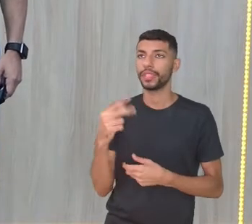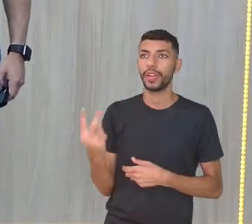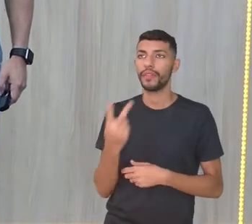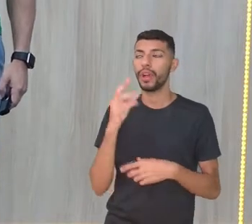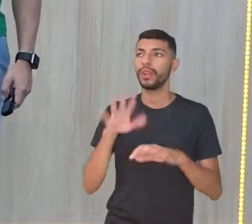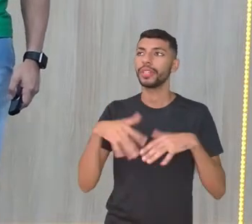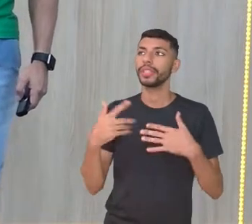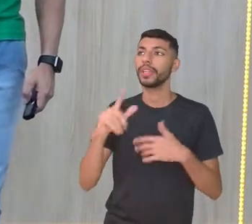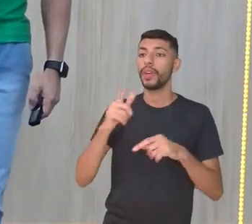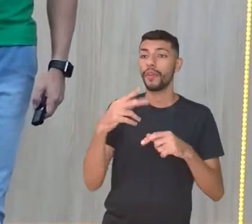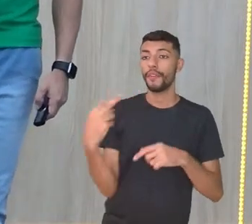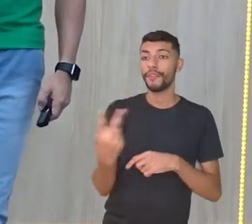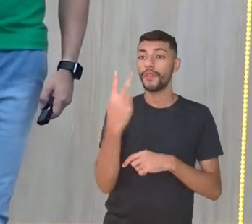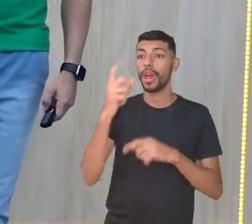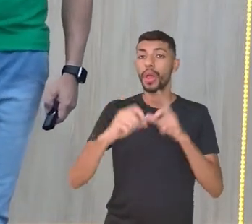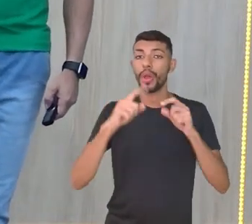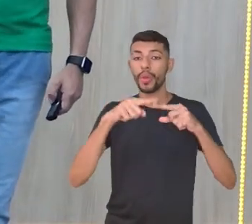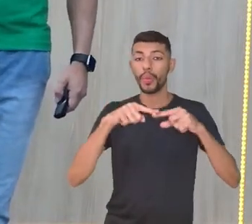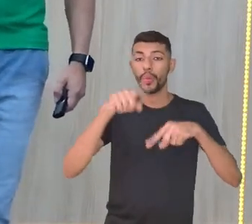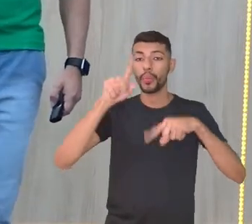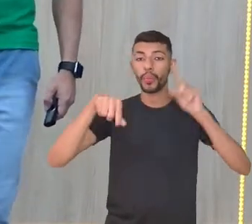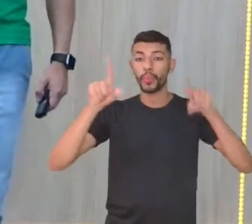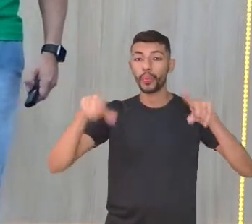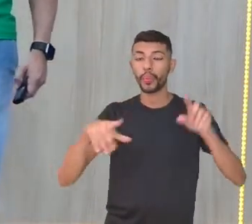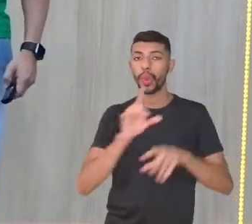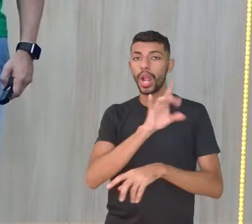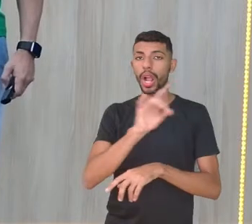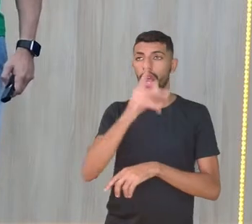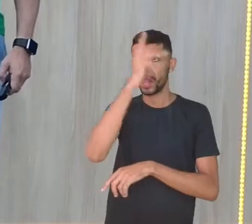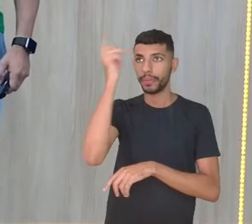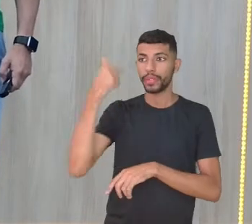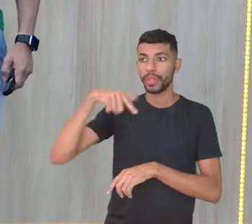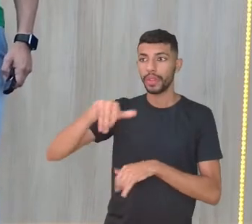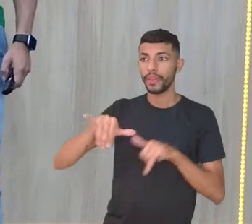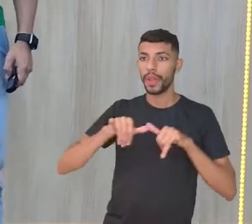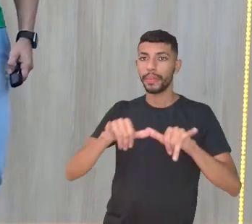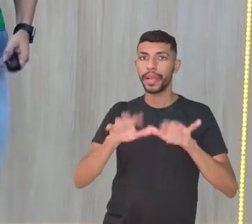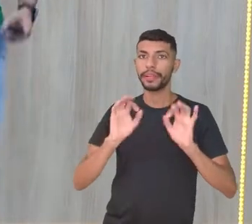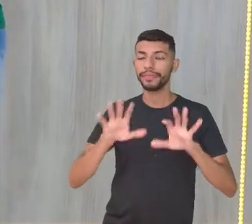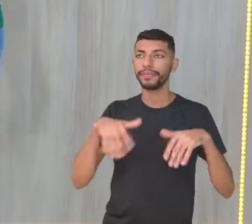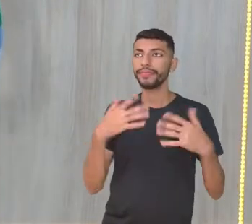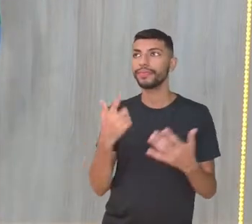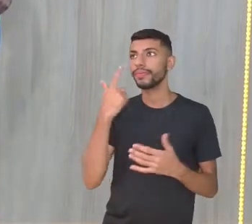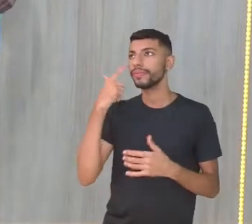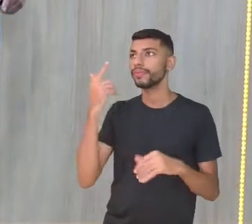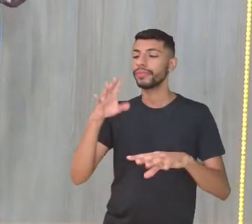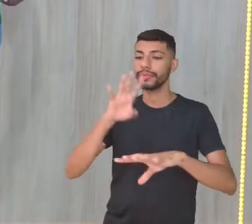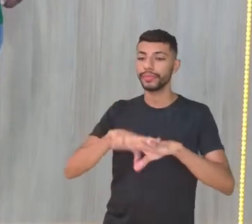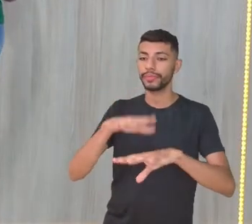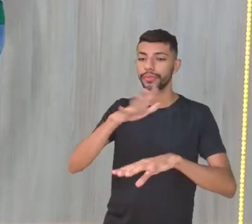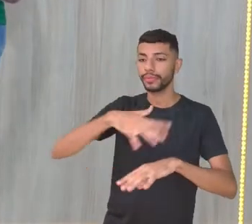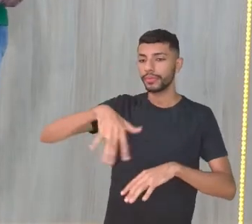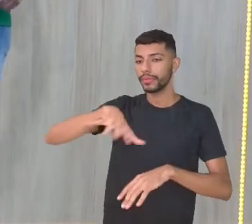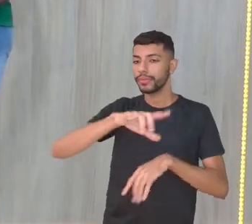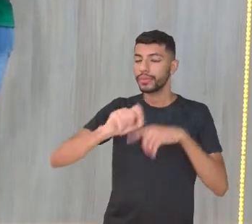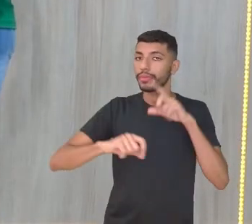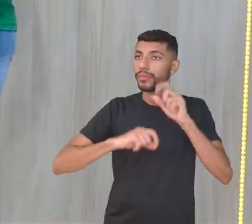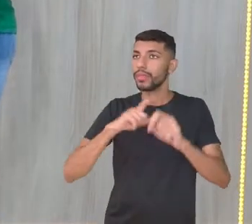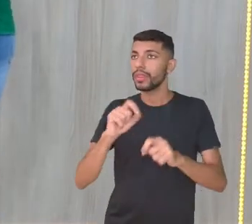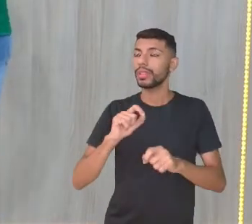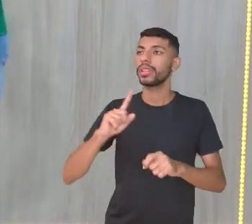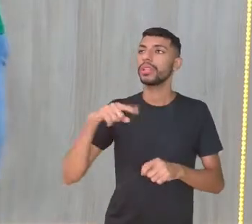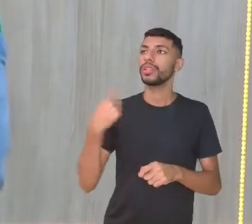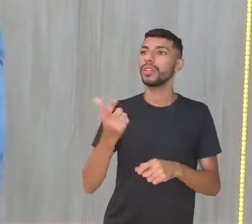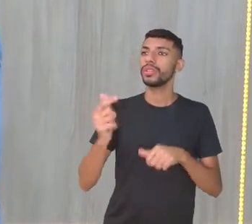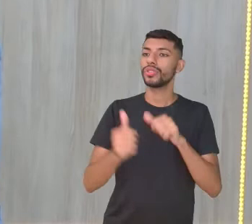são variáveis de acordo com cada pessoa que vai ao mercado, certo? Então, na matemática a gente